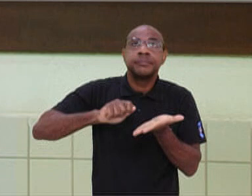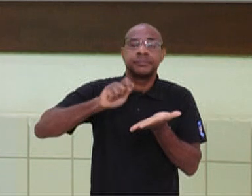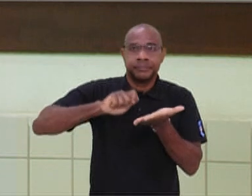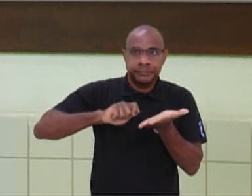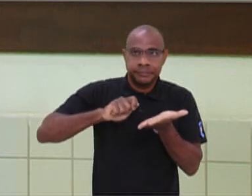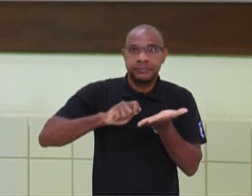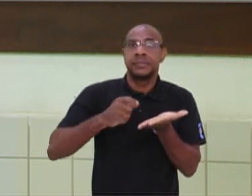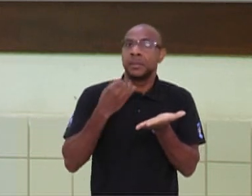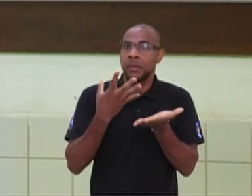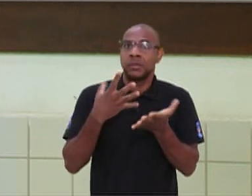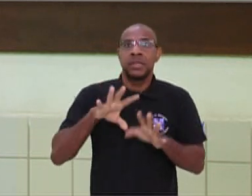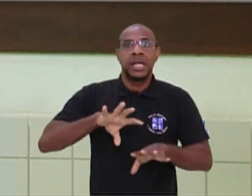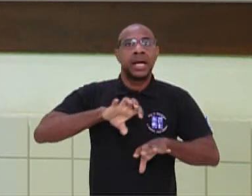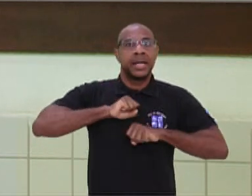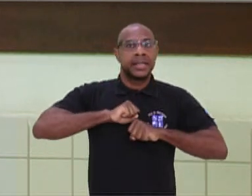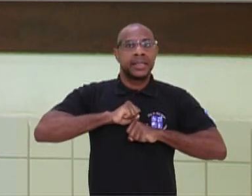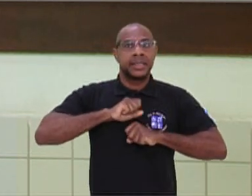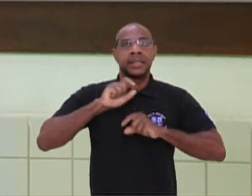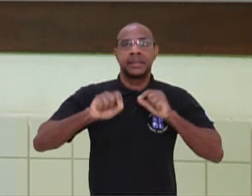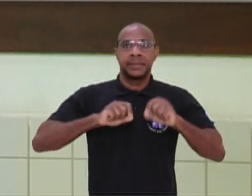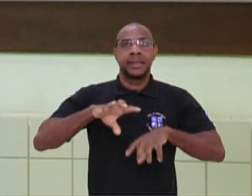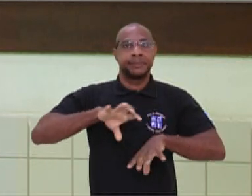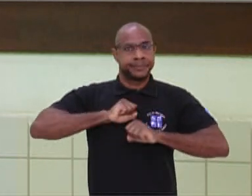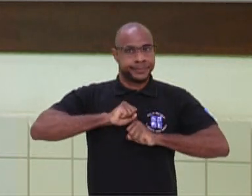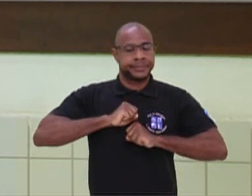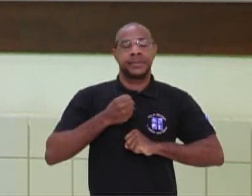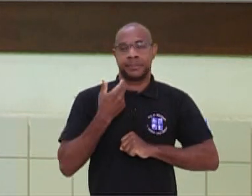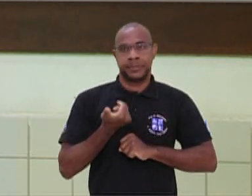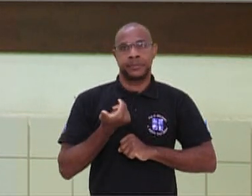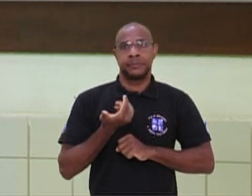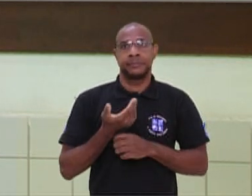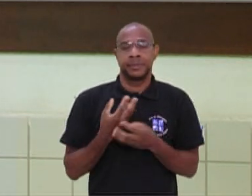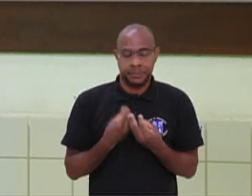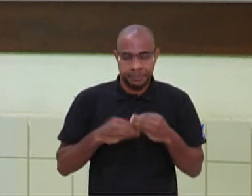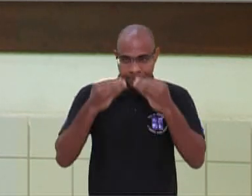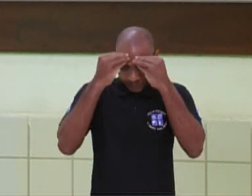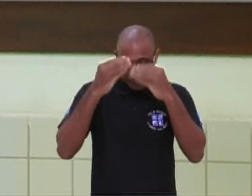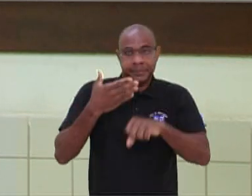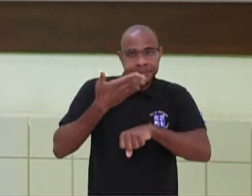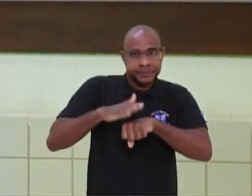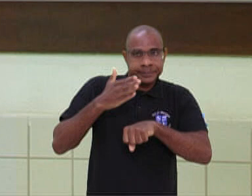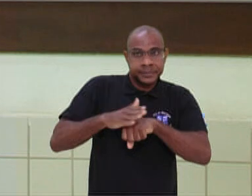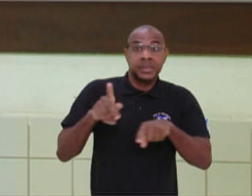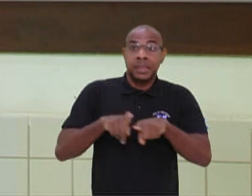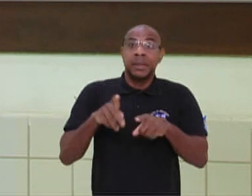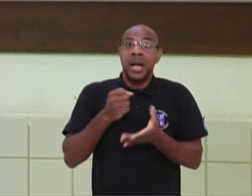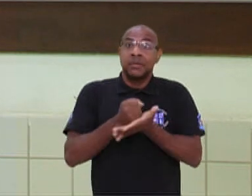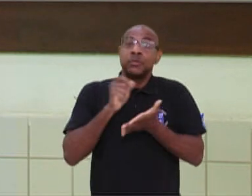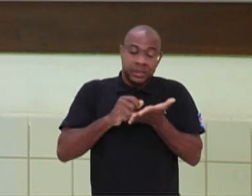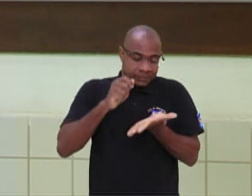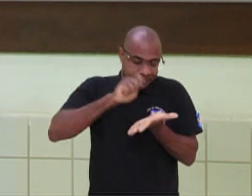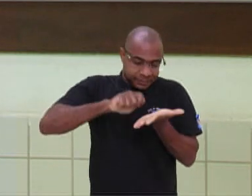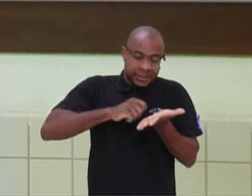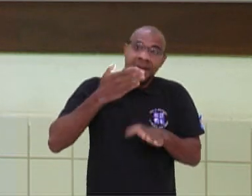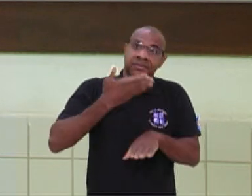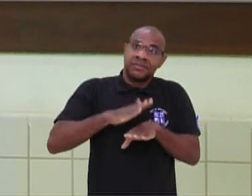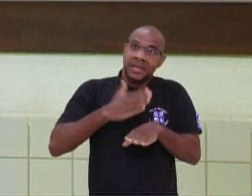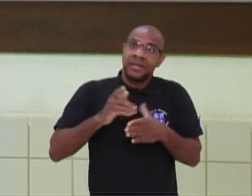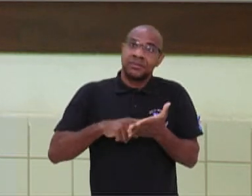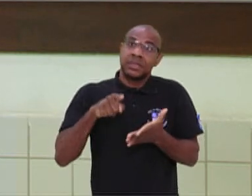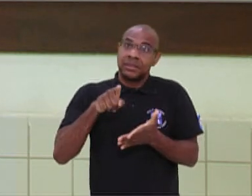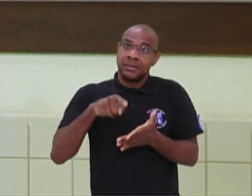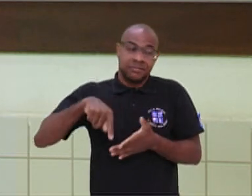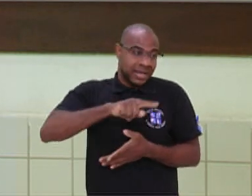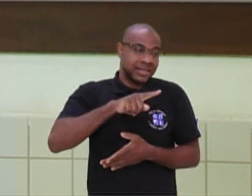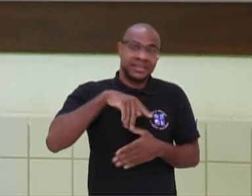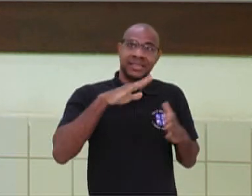linguagem, no refinamento da língua materna e ainda ajuda vocês a resolver as atividades que vocês pegam de 15 em